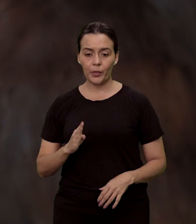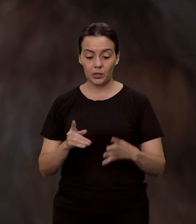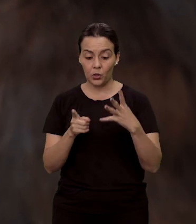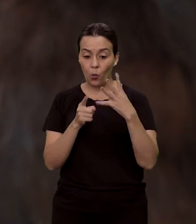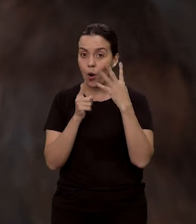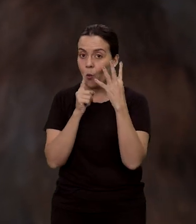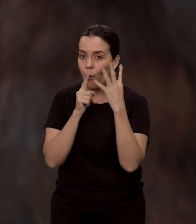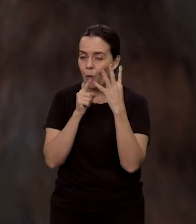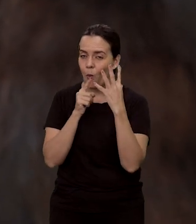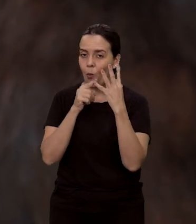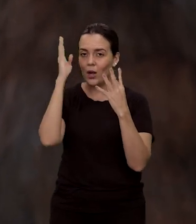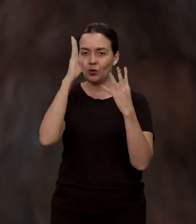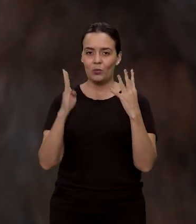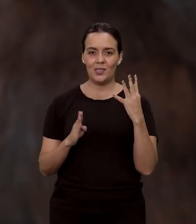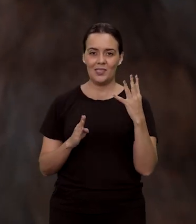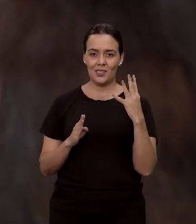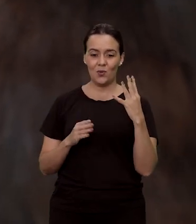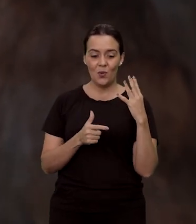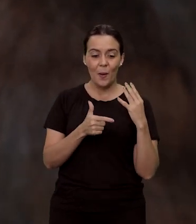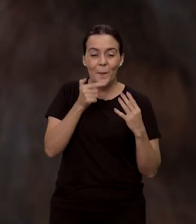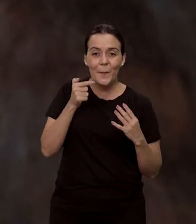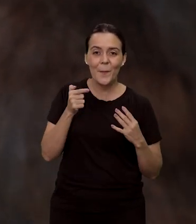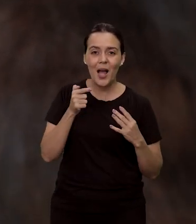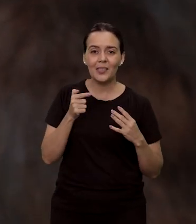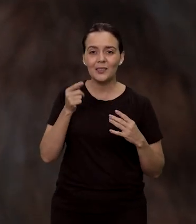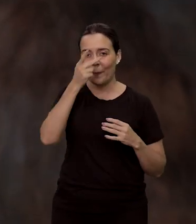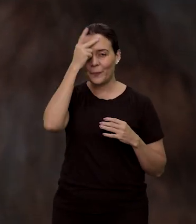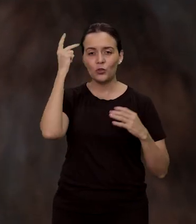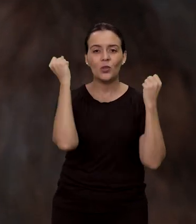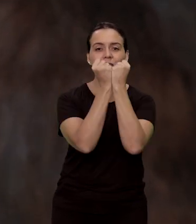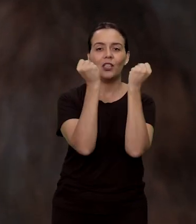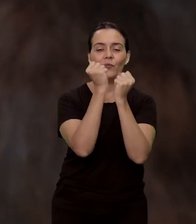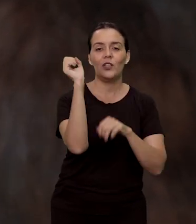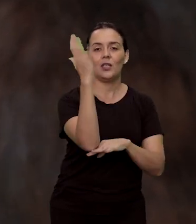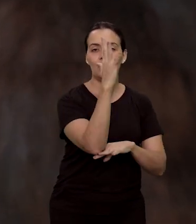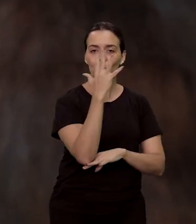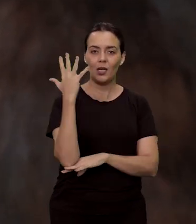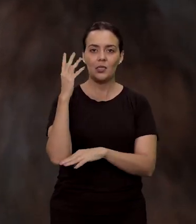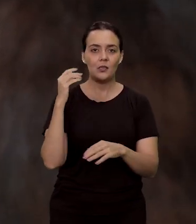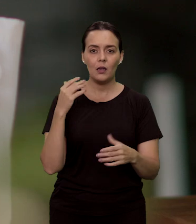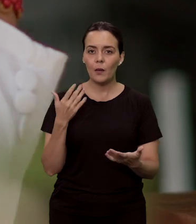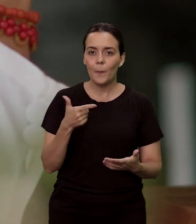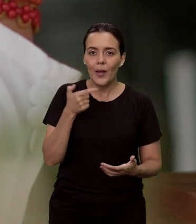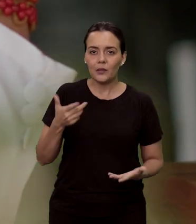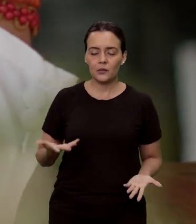mata ativista no mundo. Então, acho que tem essa questão da gente